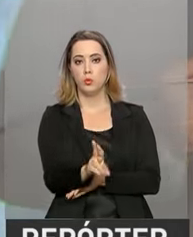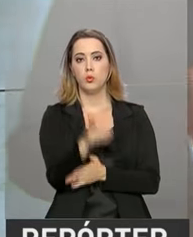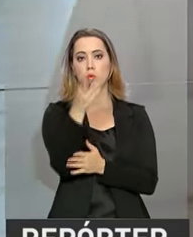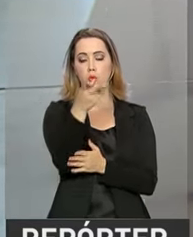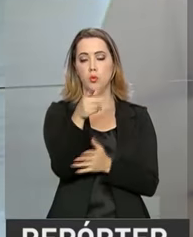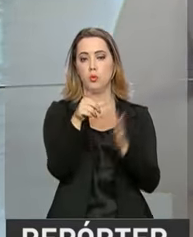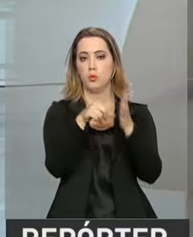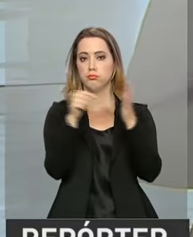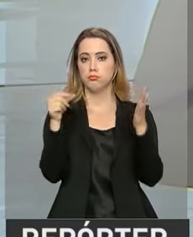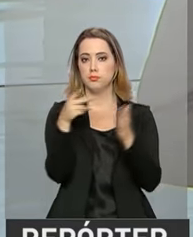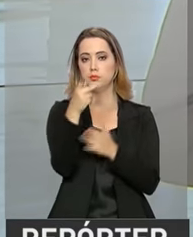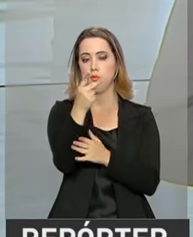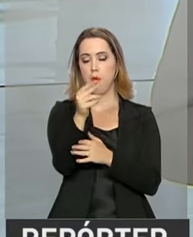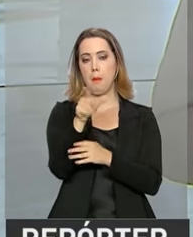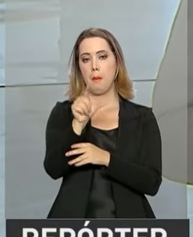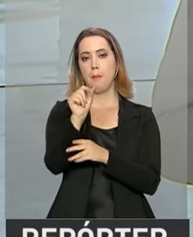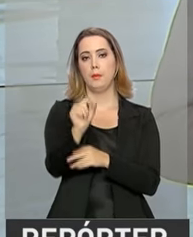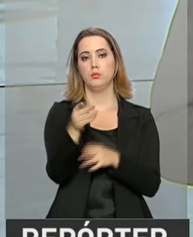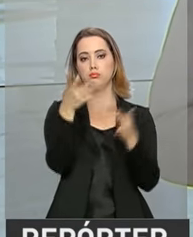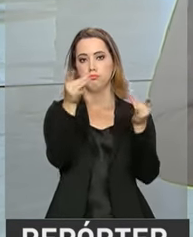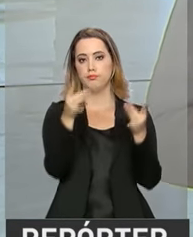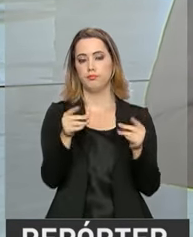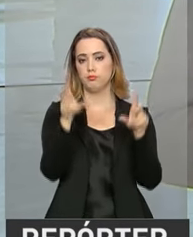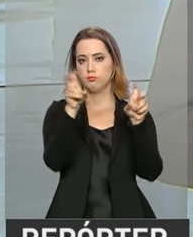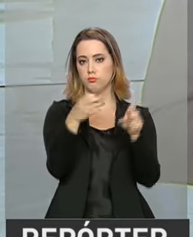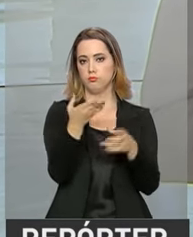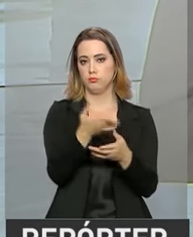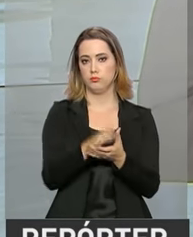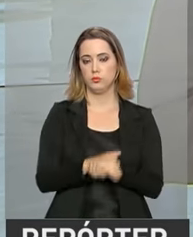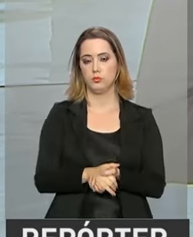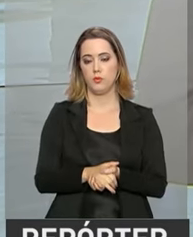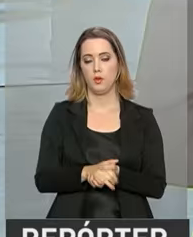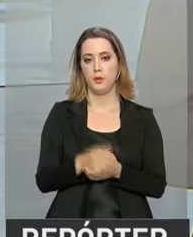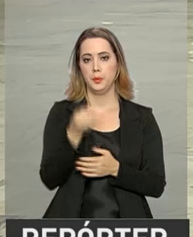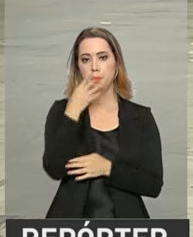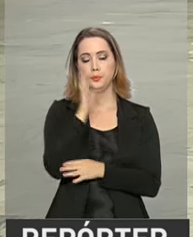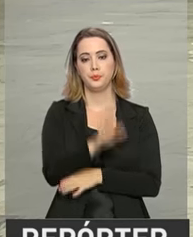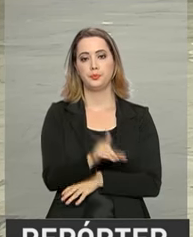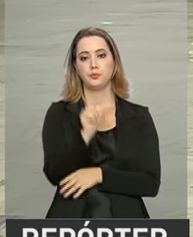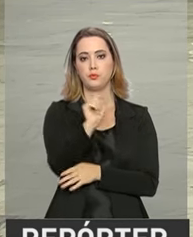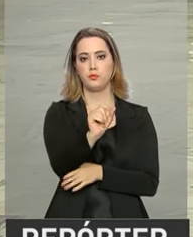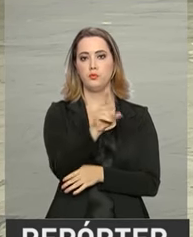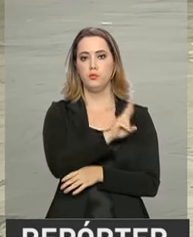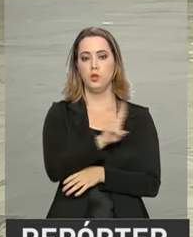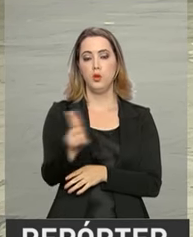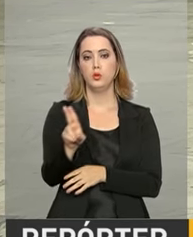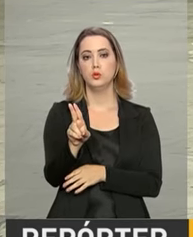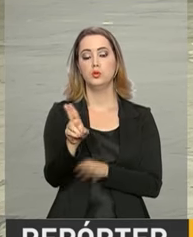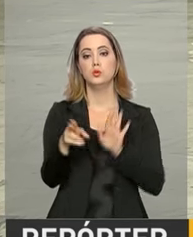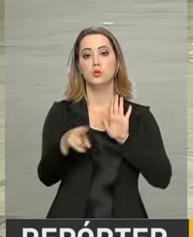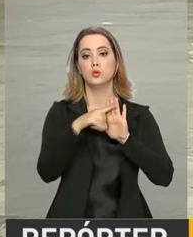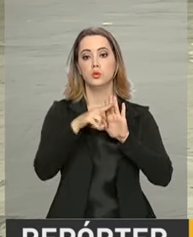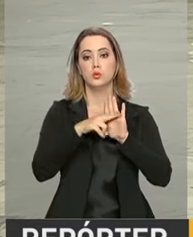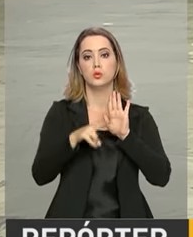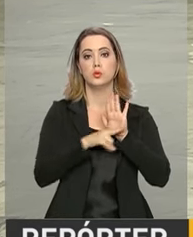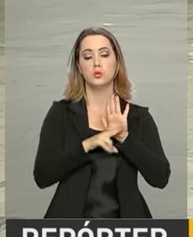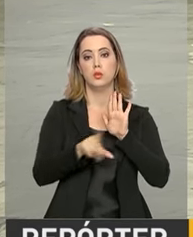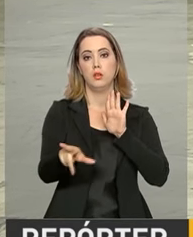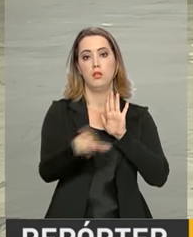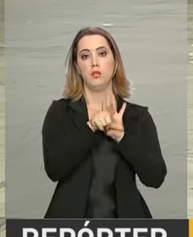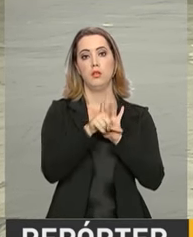Paulo lassalvia que traz pra gente as informações sobre esse assunto Paulo Boa tarde Zé luí a nova Norma entra em vigor daqui a